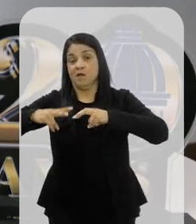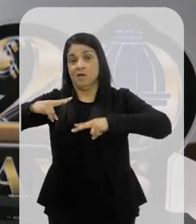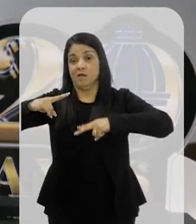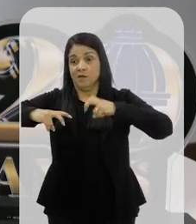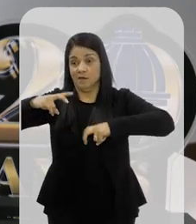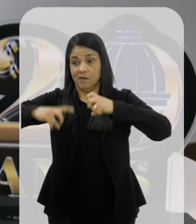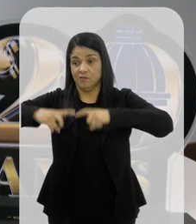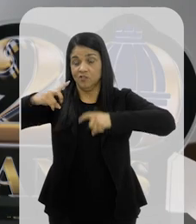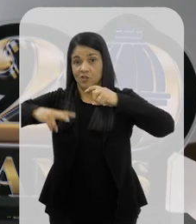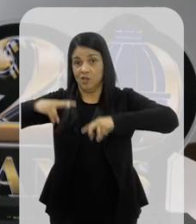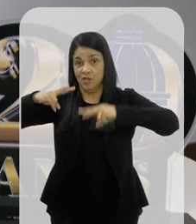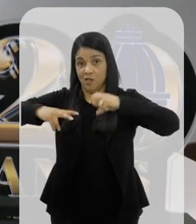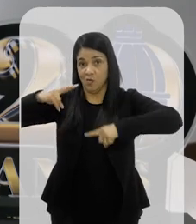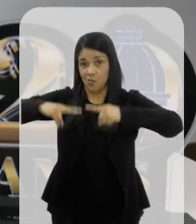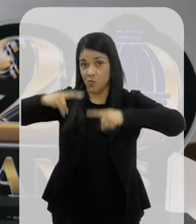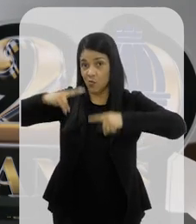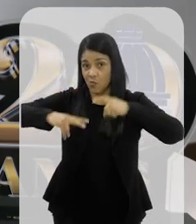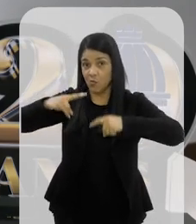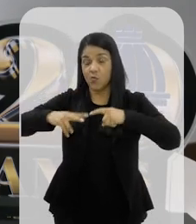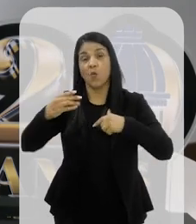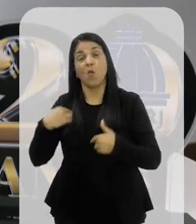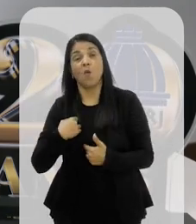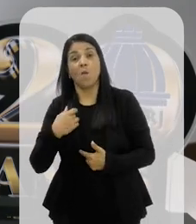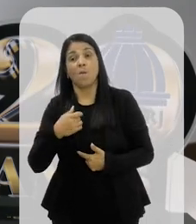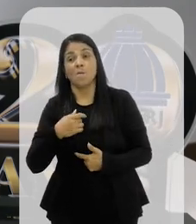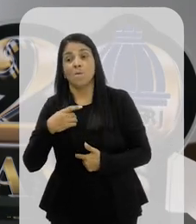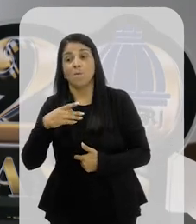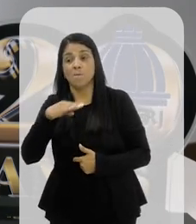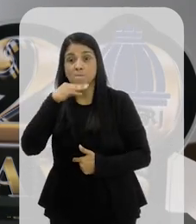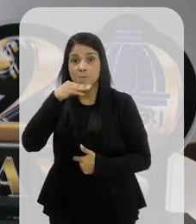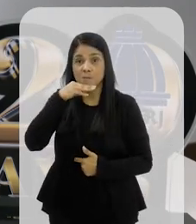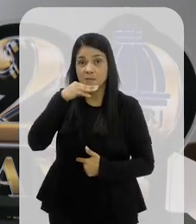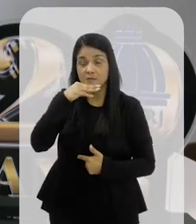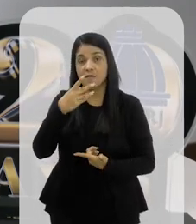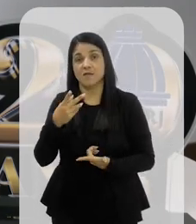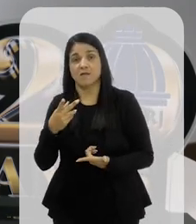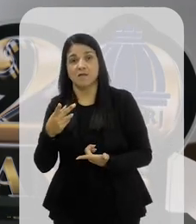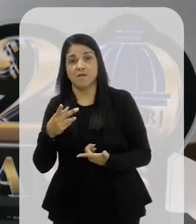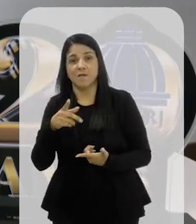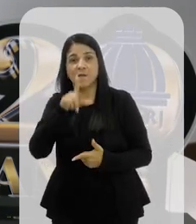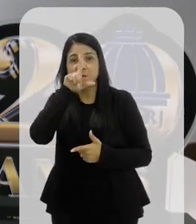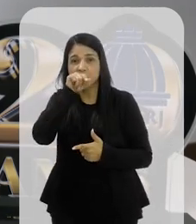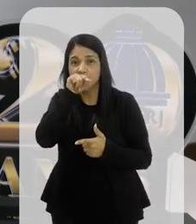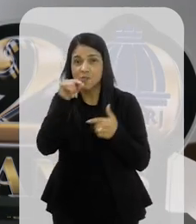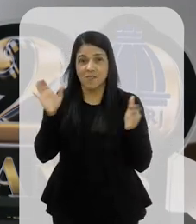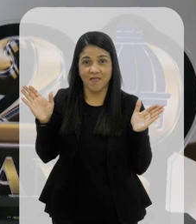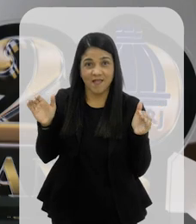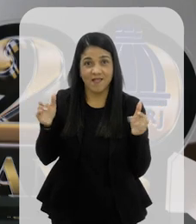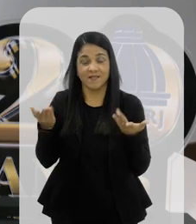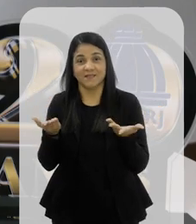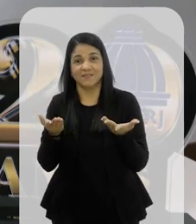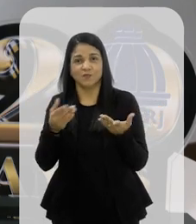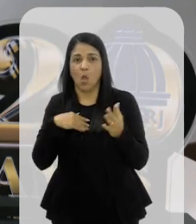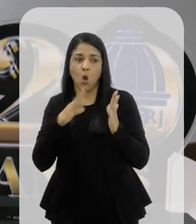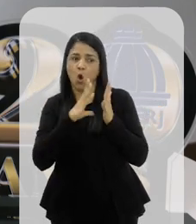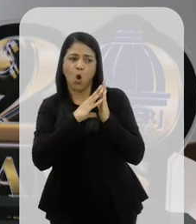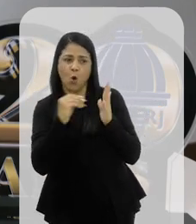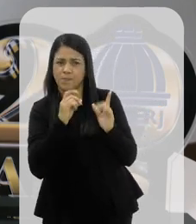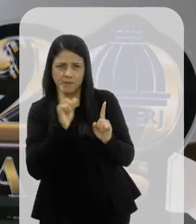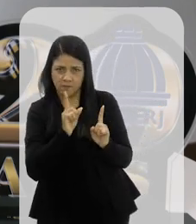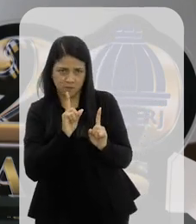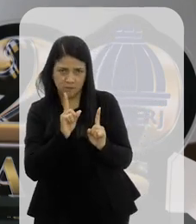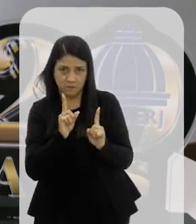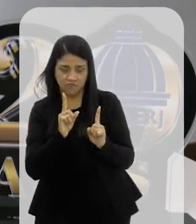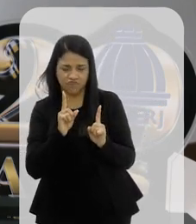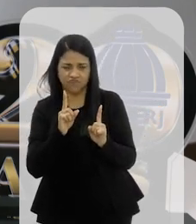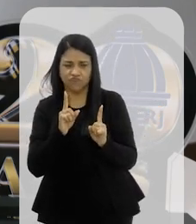tendência de outras escolas da Mangueira Dael então eu pelo menos tenho esse olhar não do copista porque não é o